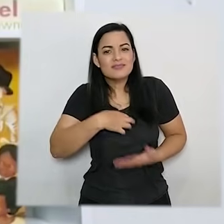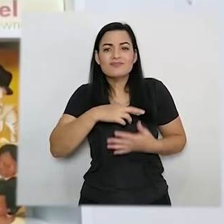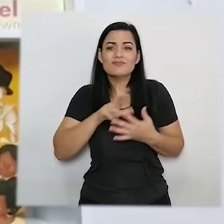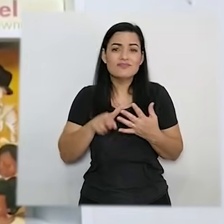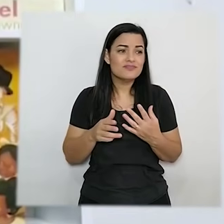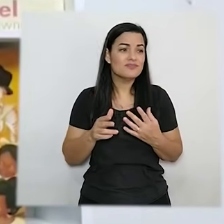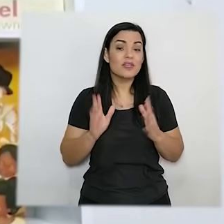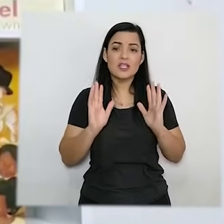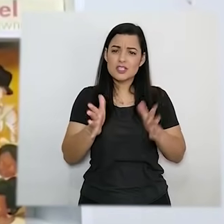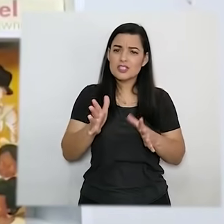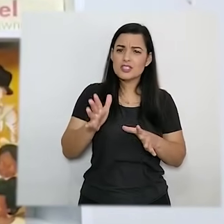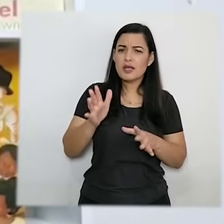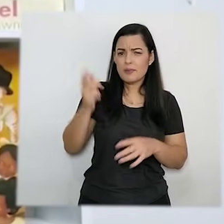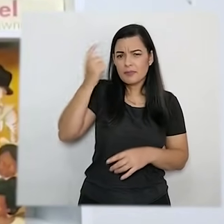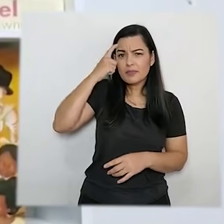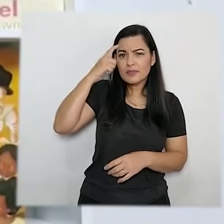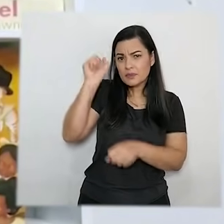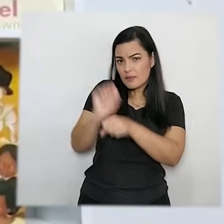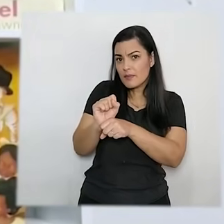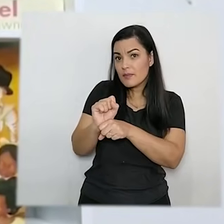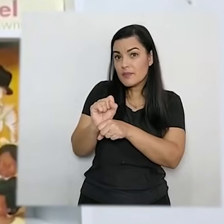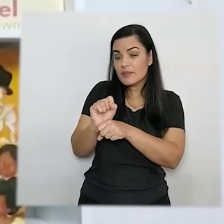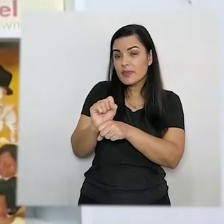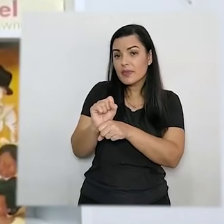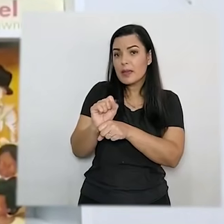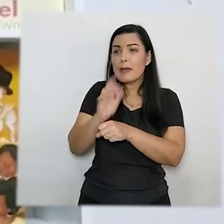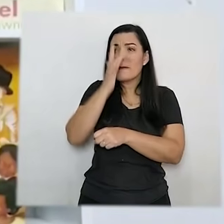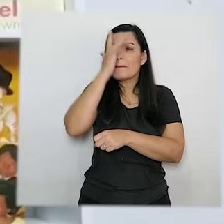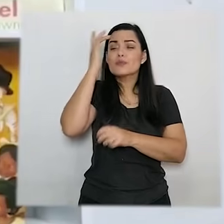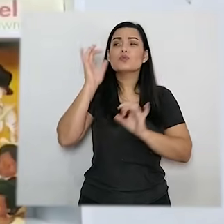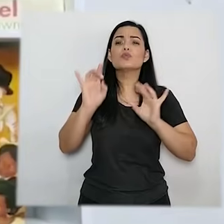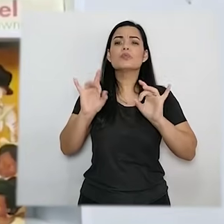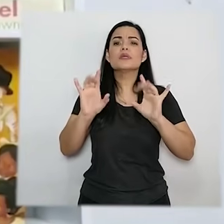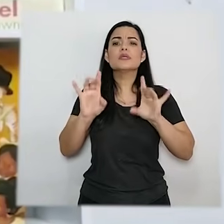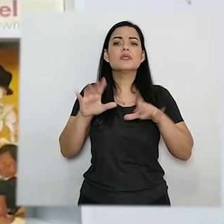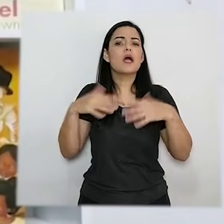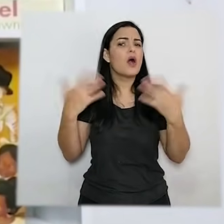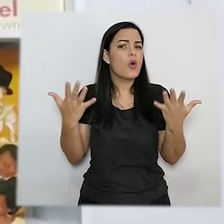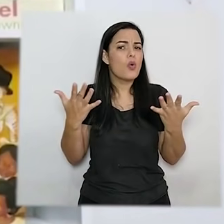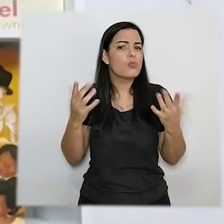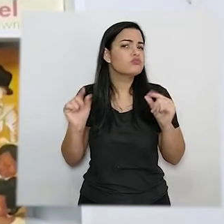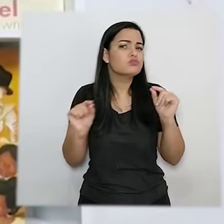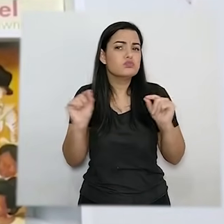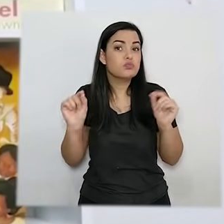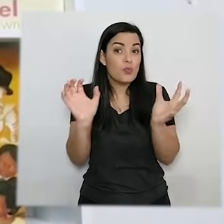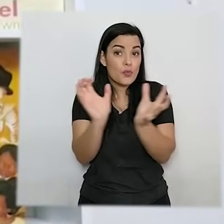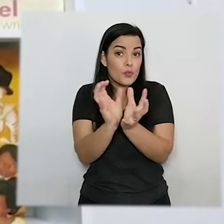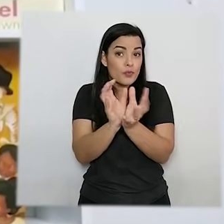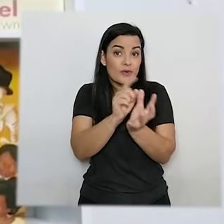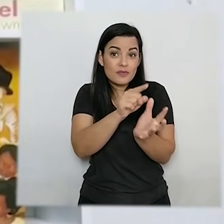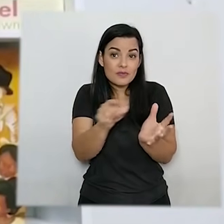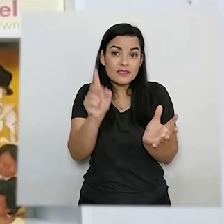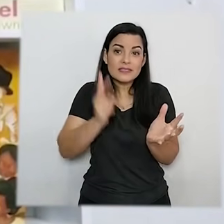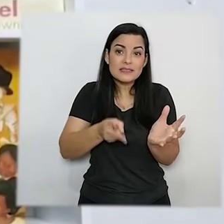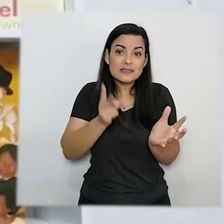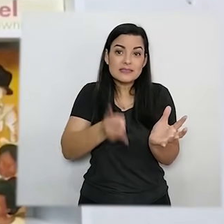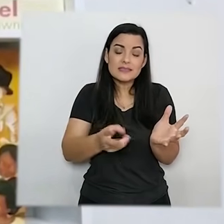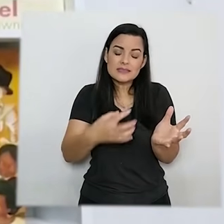parou para pensar quem é essa pessoa especial, esse grupo de pessoas especiais em que você